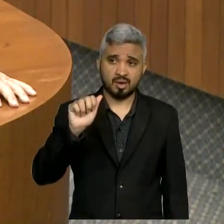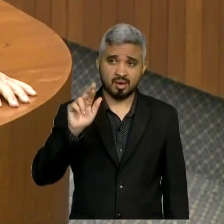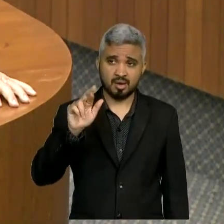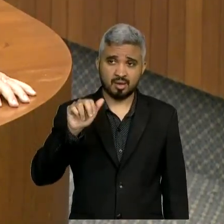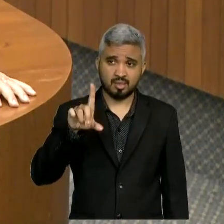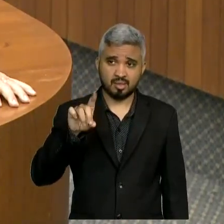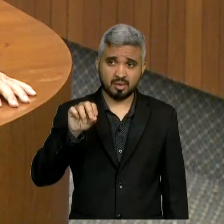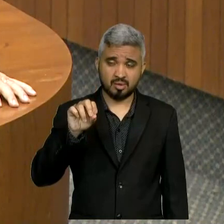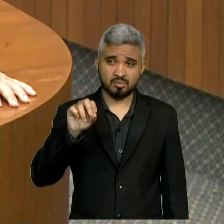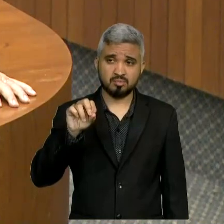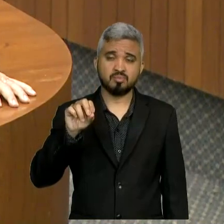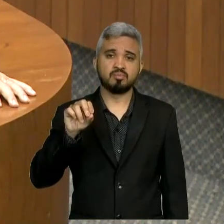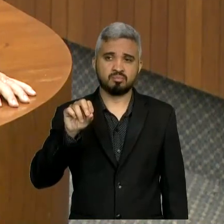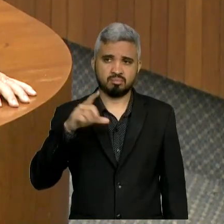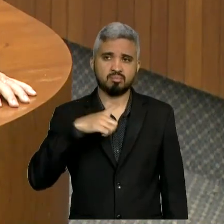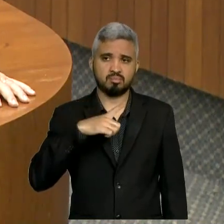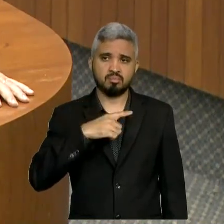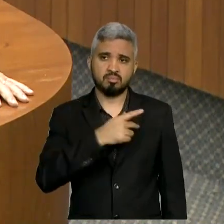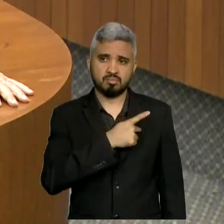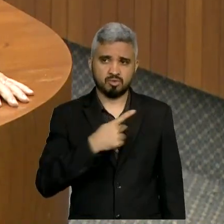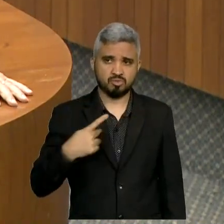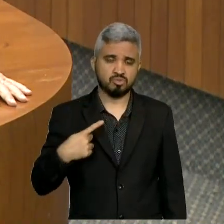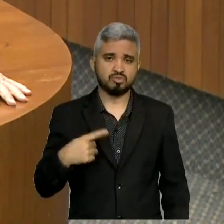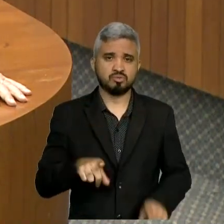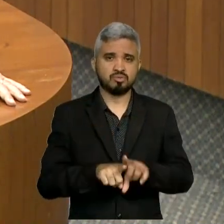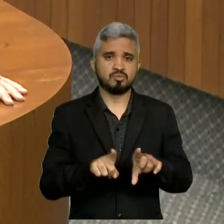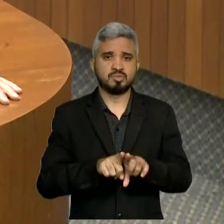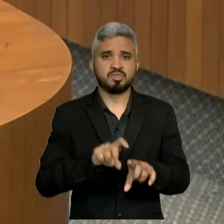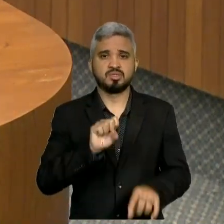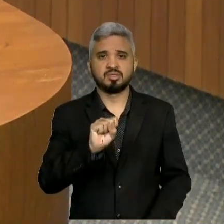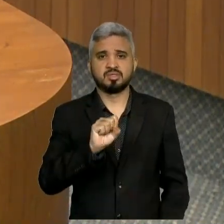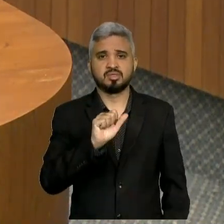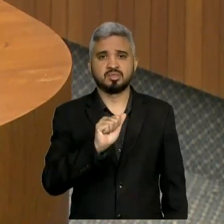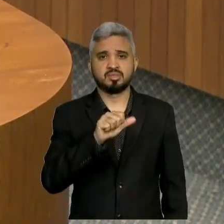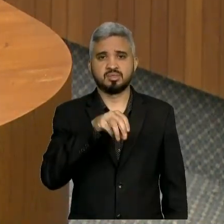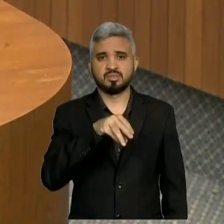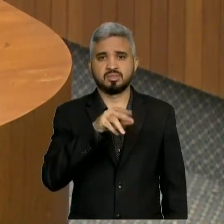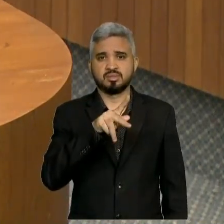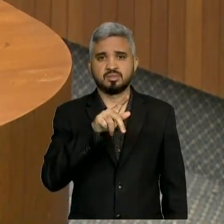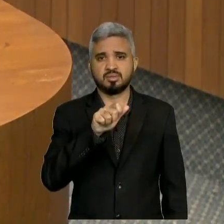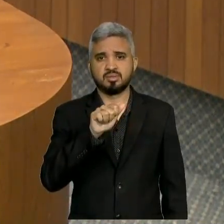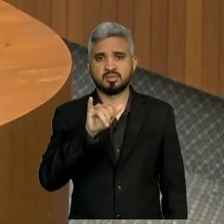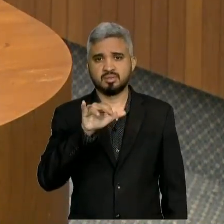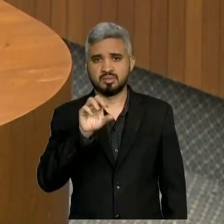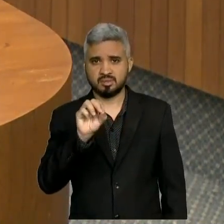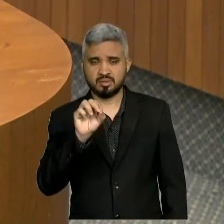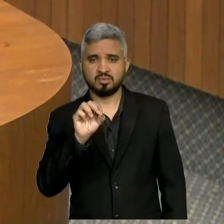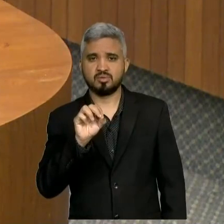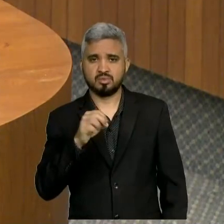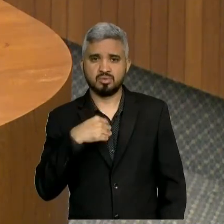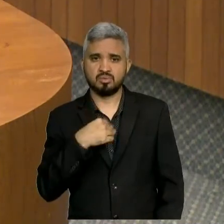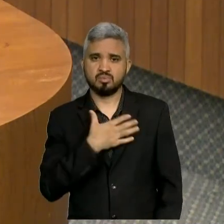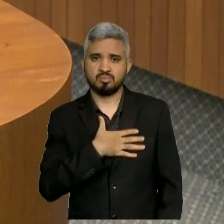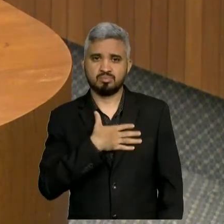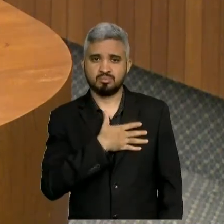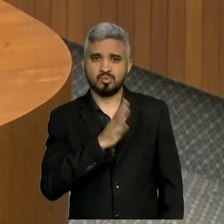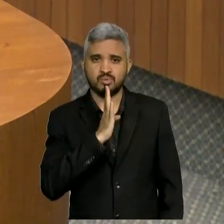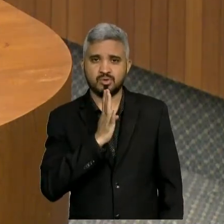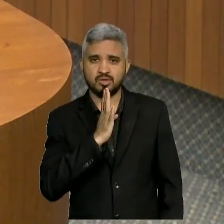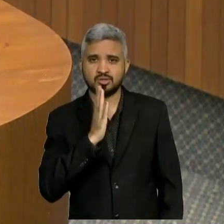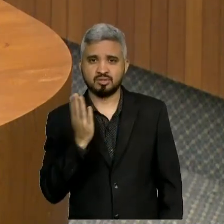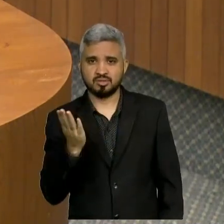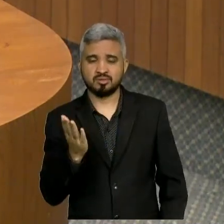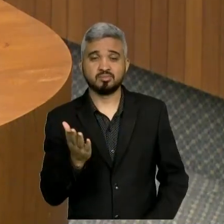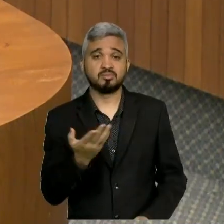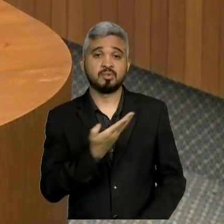Sampaio, que é da mesa diretora. Pastor Sampaio, eu tive a honra de conhecê-lo, apresentado pelo meu amigo de